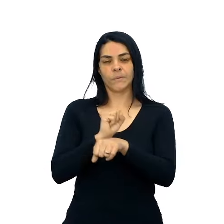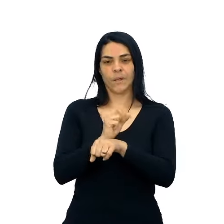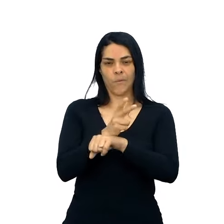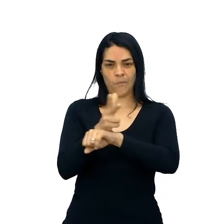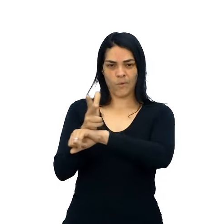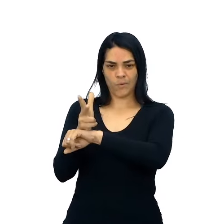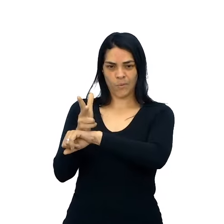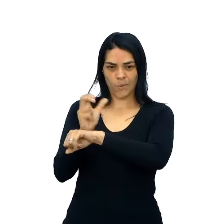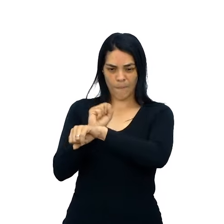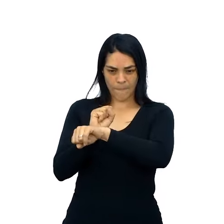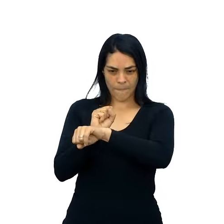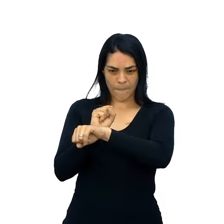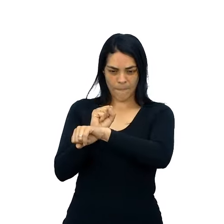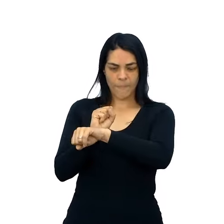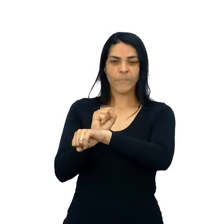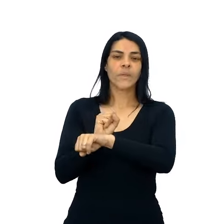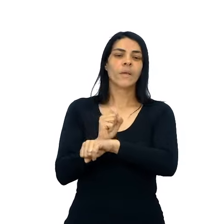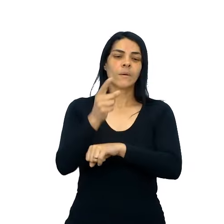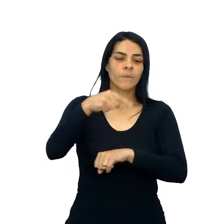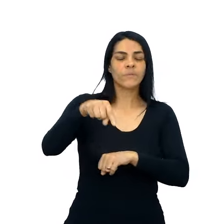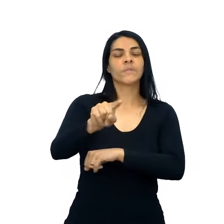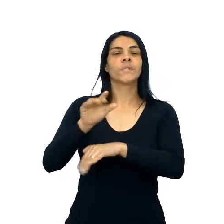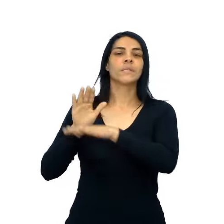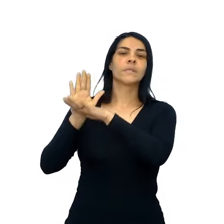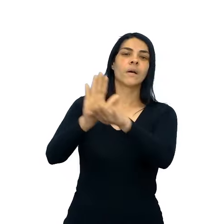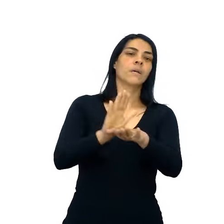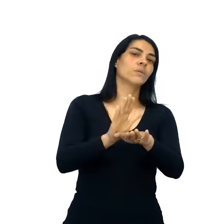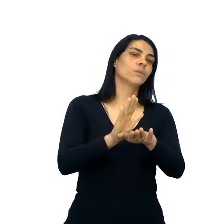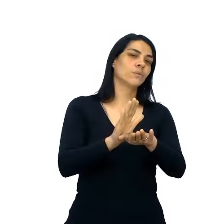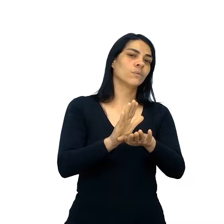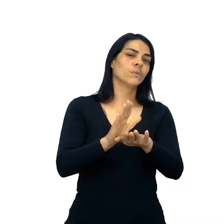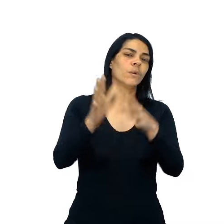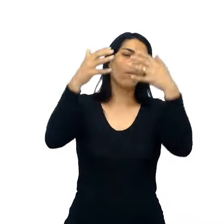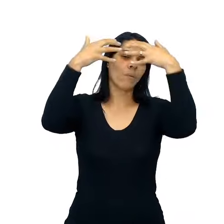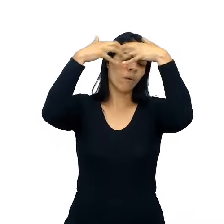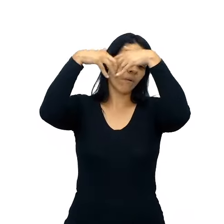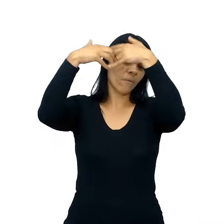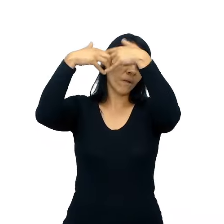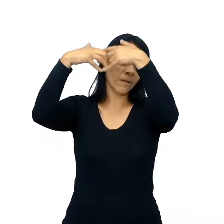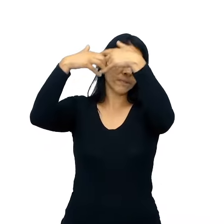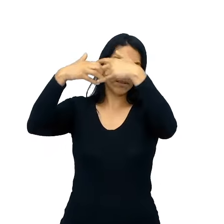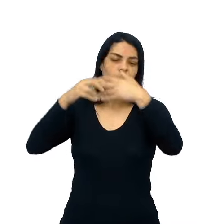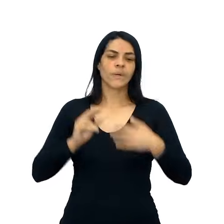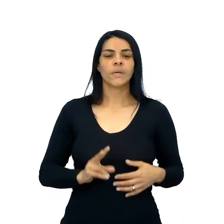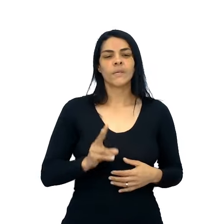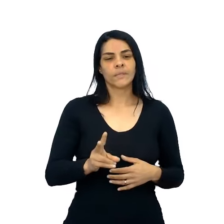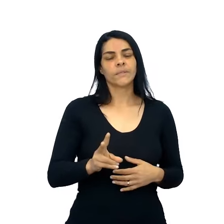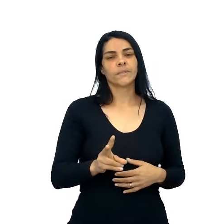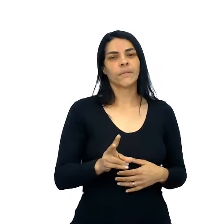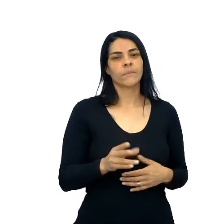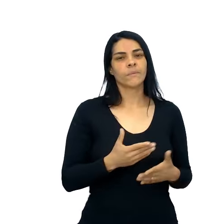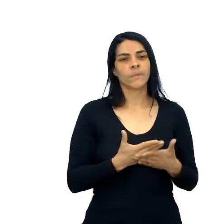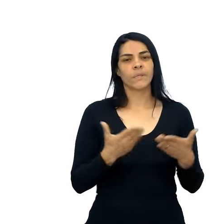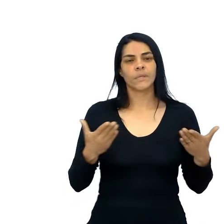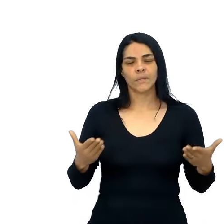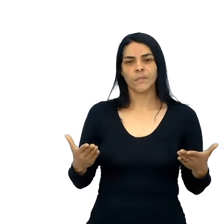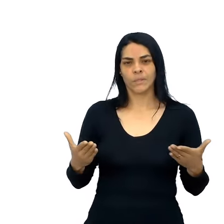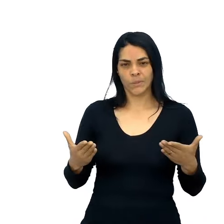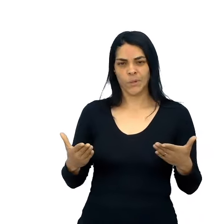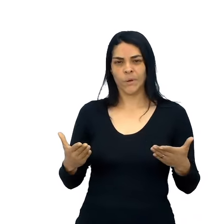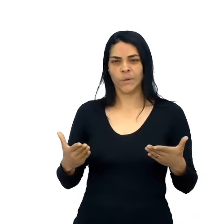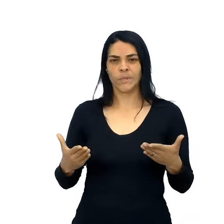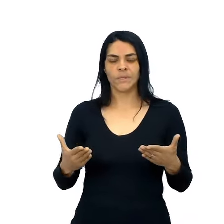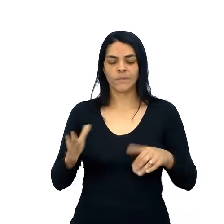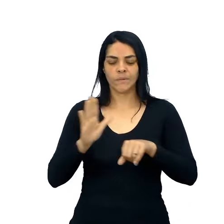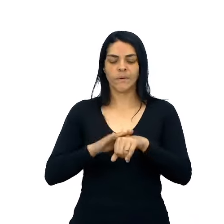um minuto para que vocês nos ajudem nessa reflexão. Toda vez que nós nos propusemos a desenvolver uma